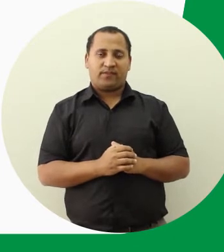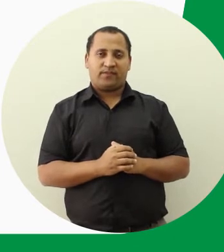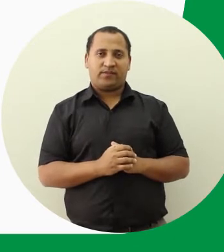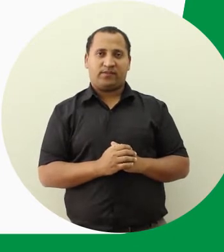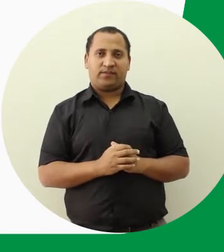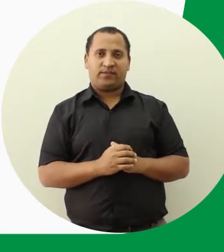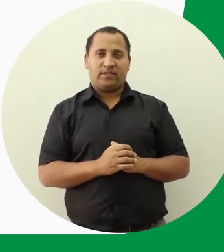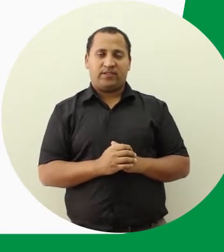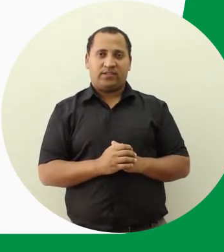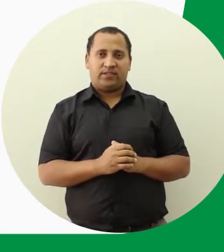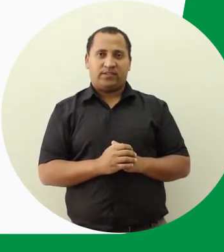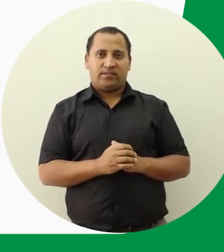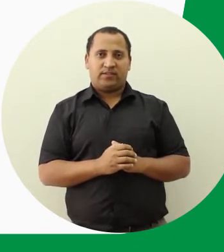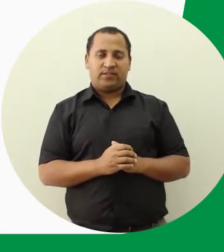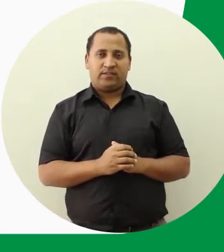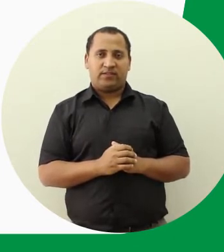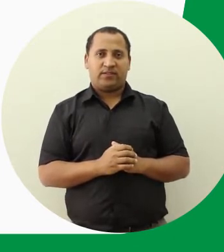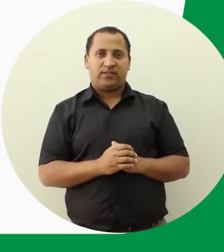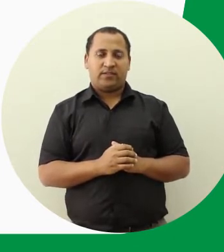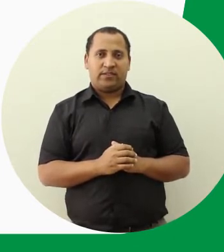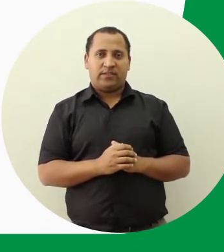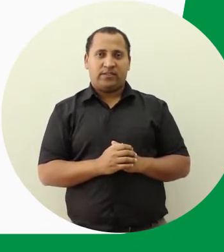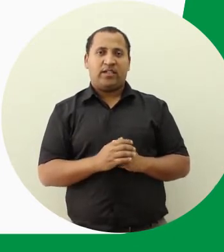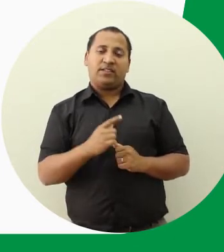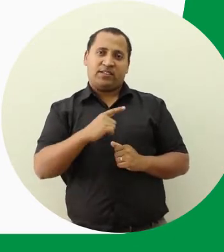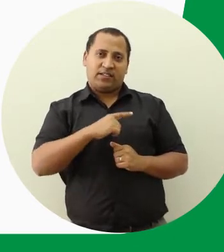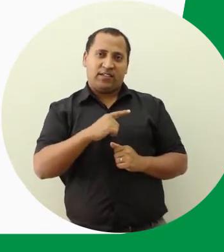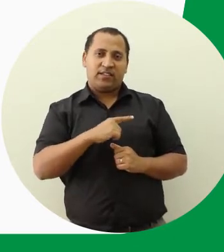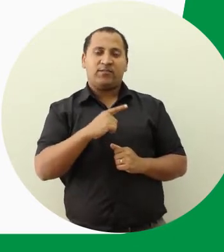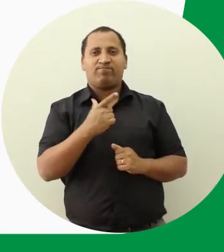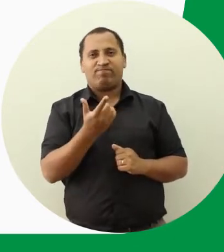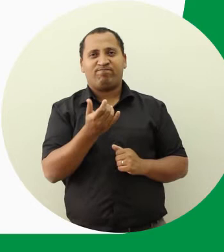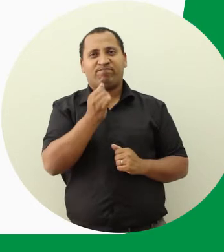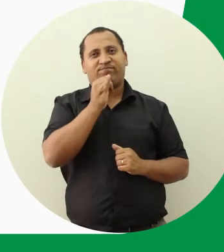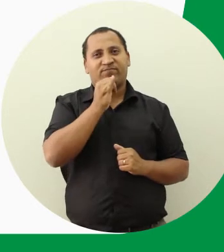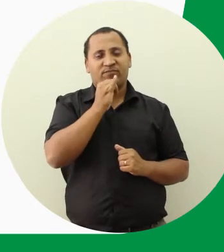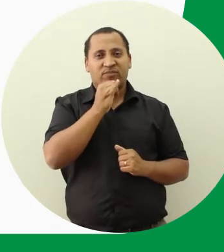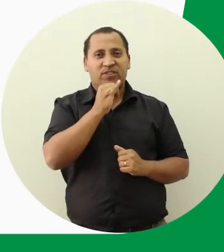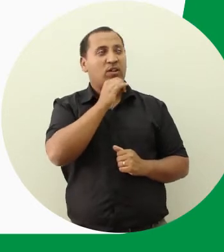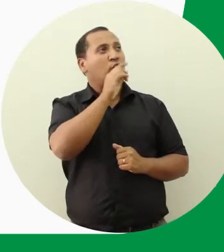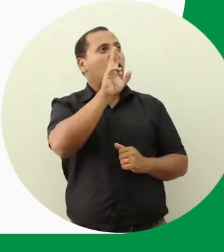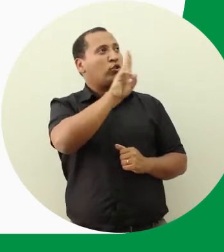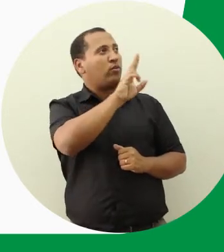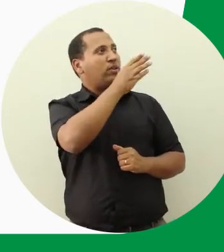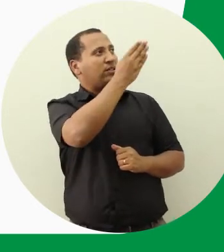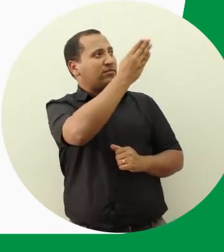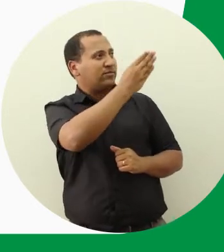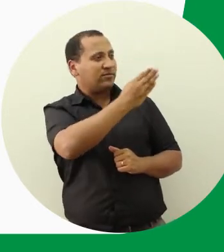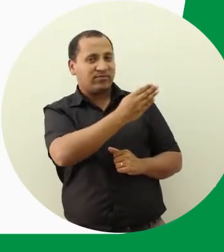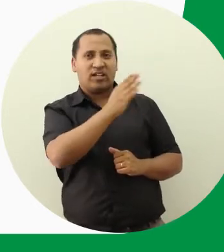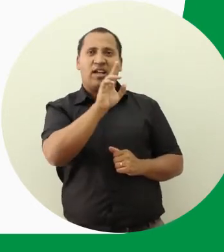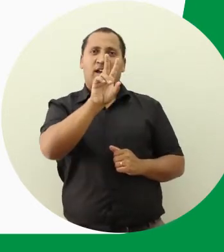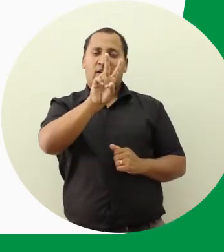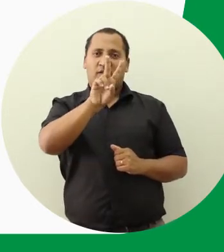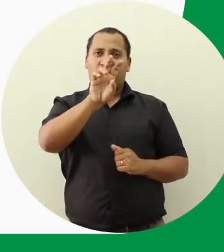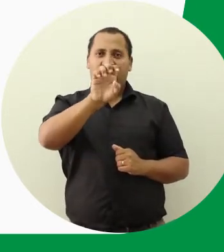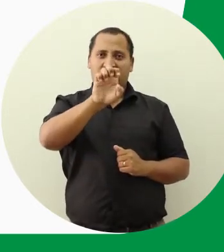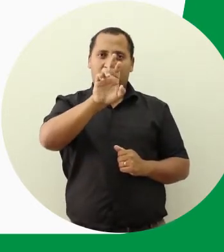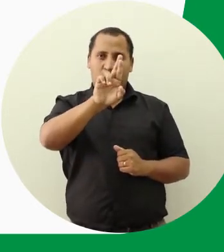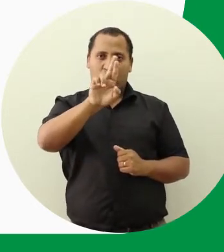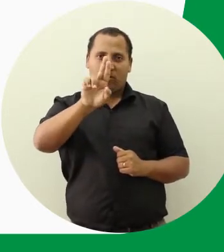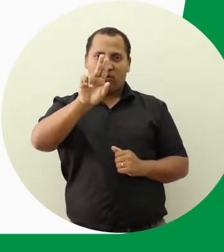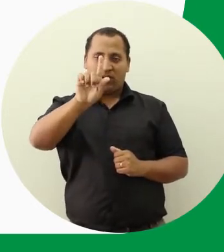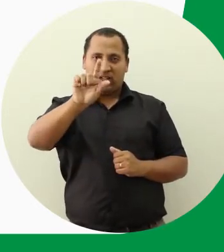aquela alérgica, né, que a pessoa apresenta desde a infância, a maioria das vezes, a dermatite seborreica, a verruga plana, que é a